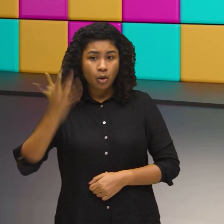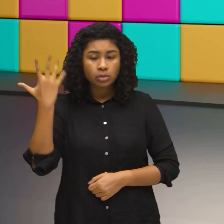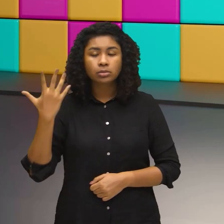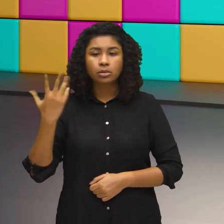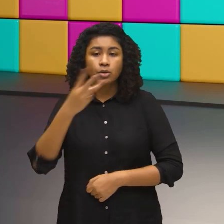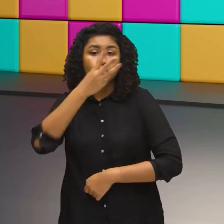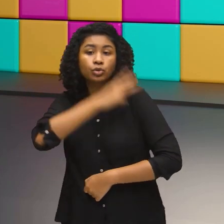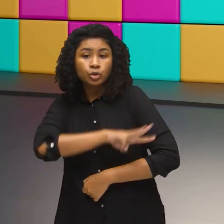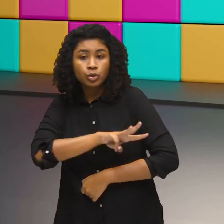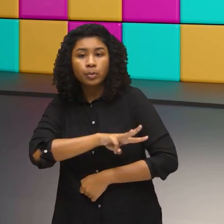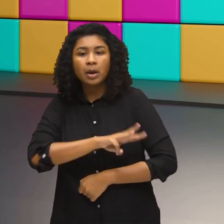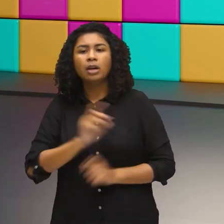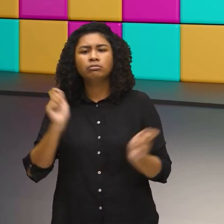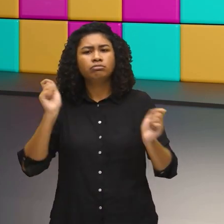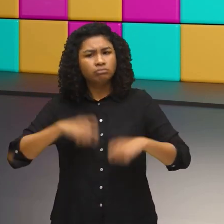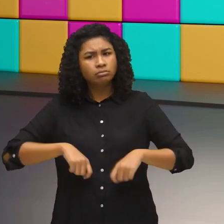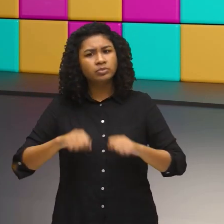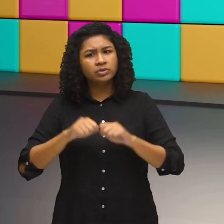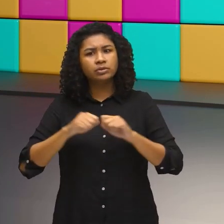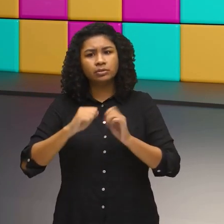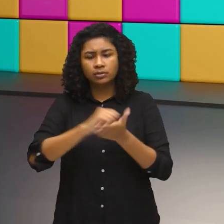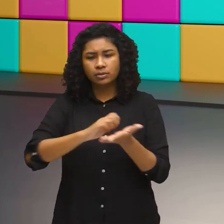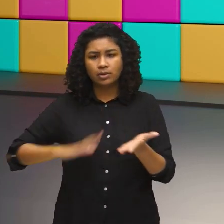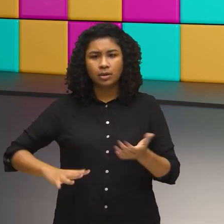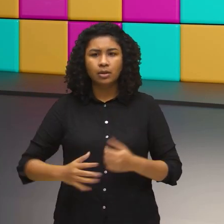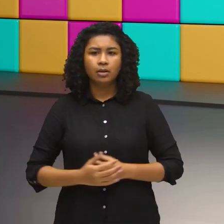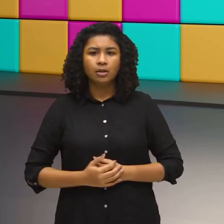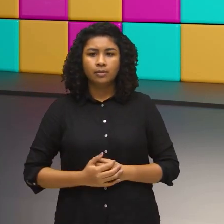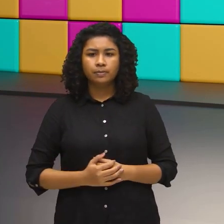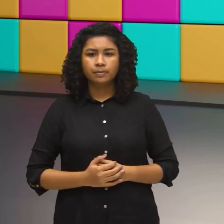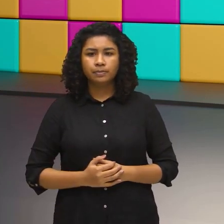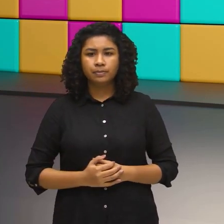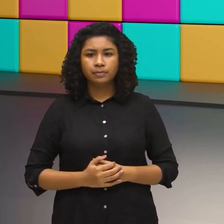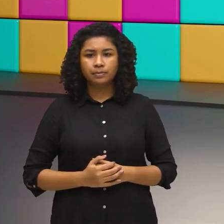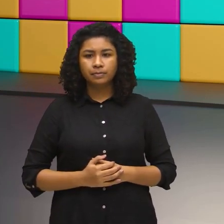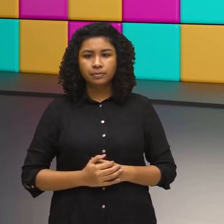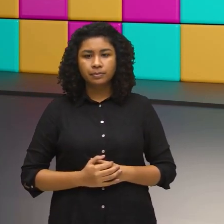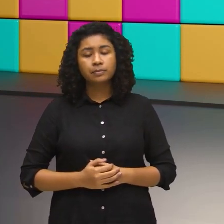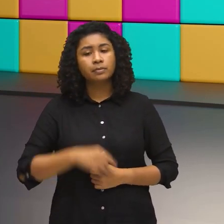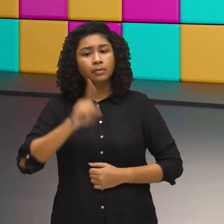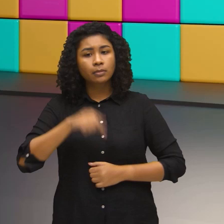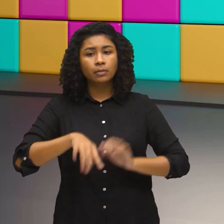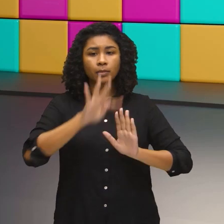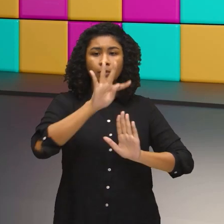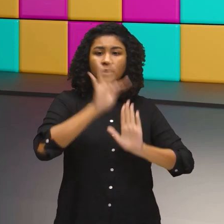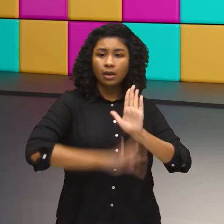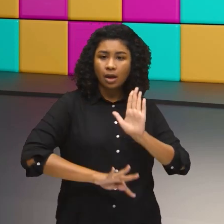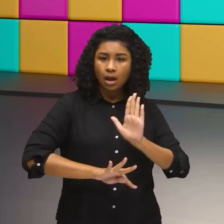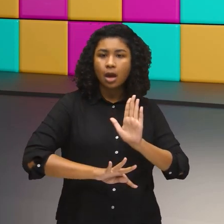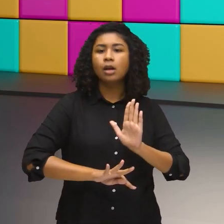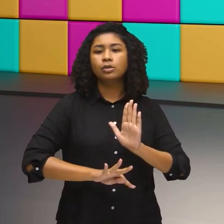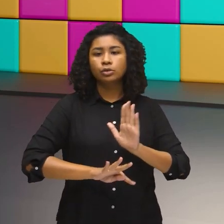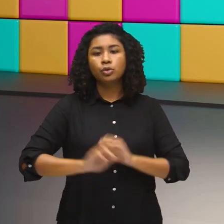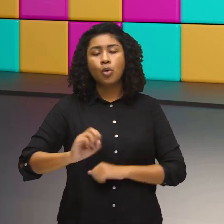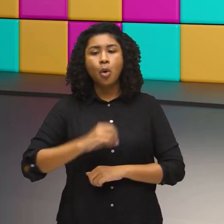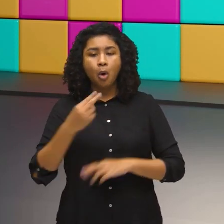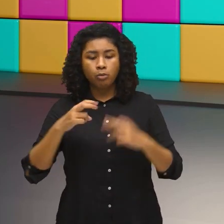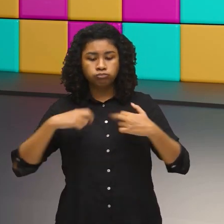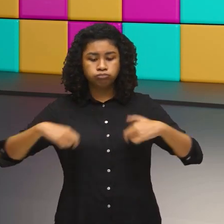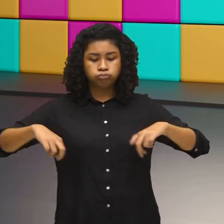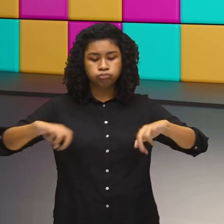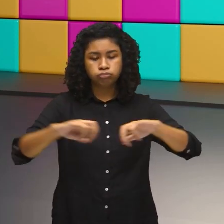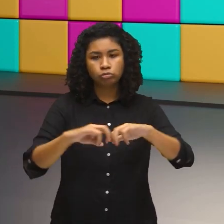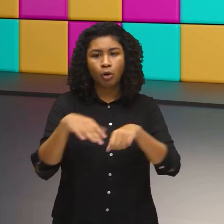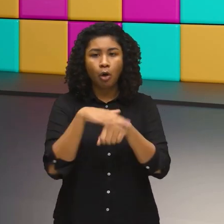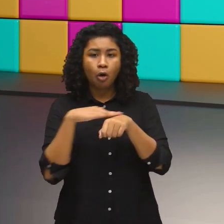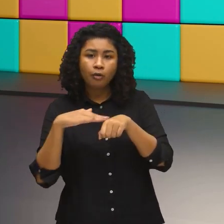atividades, pegando textos, rodas de conversa com os professores. Ah, mas a gente não está presencial, Débora.